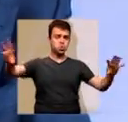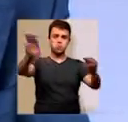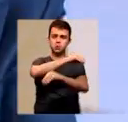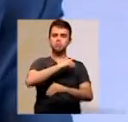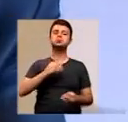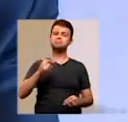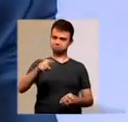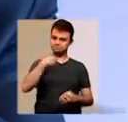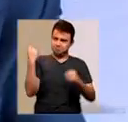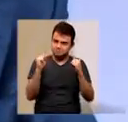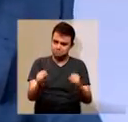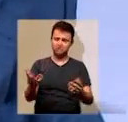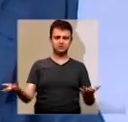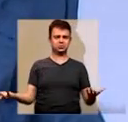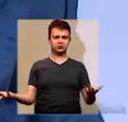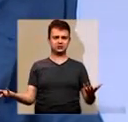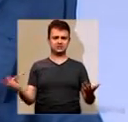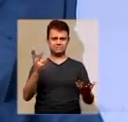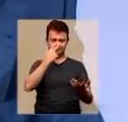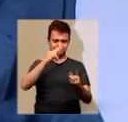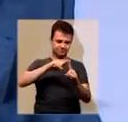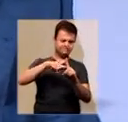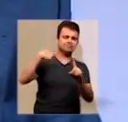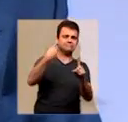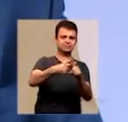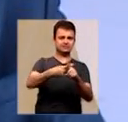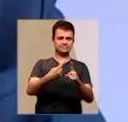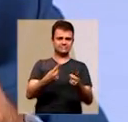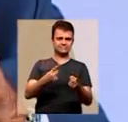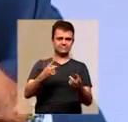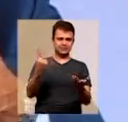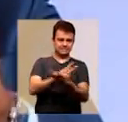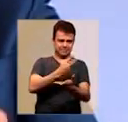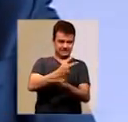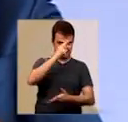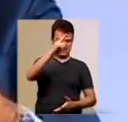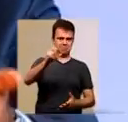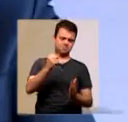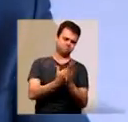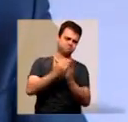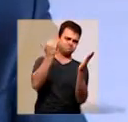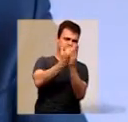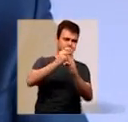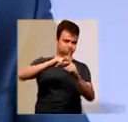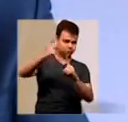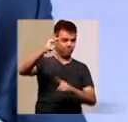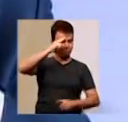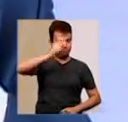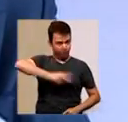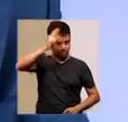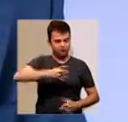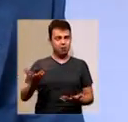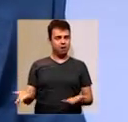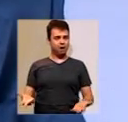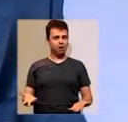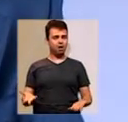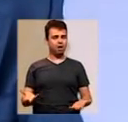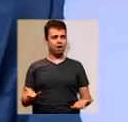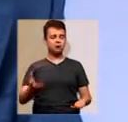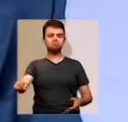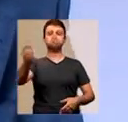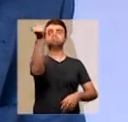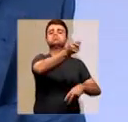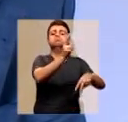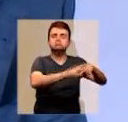perigo comum, 2 qualificadoras. Portanto, quando a pessoa faz isso e mata alguém, ela pode começar com a pena mínima